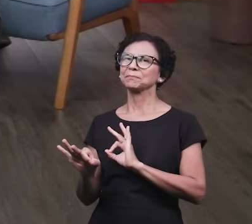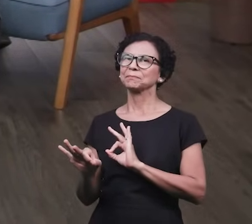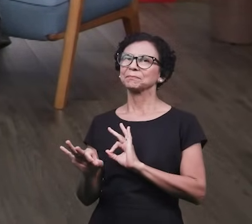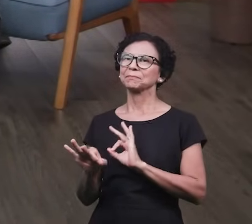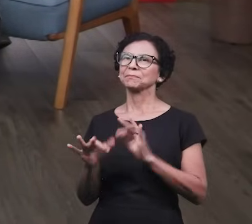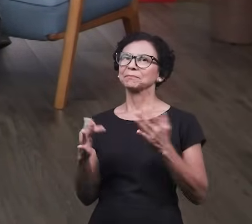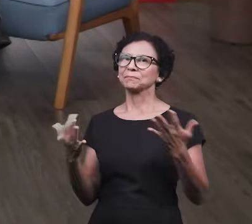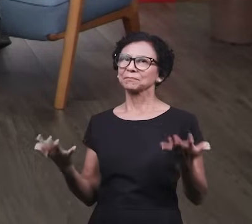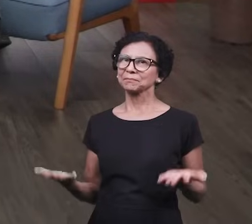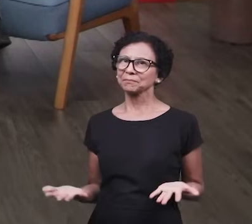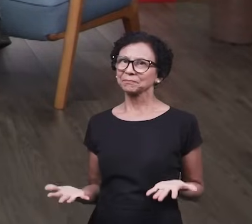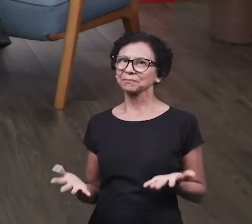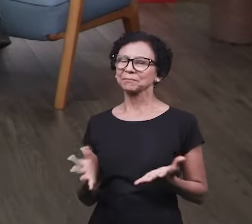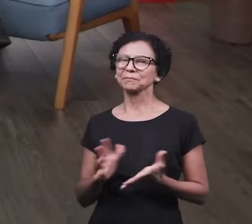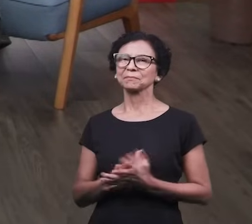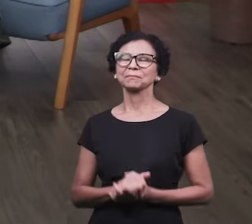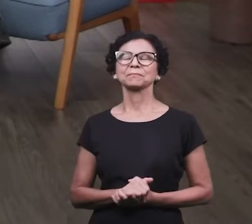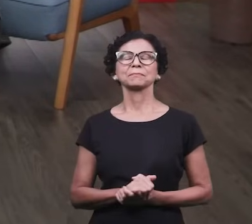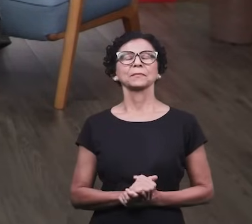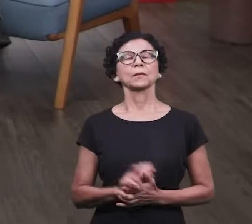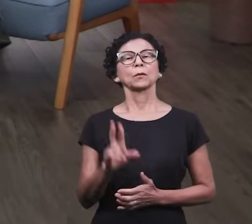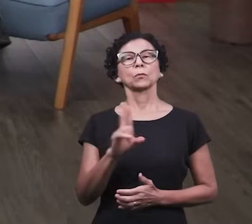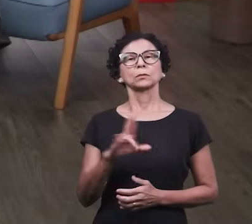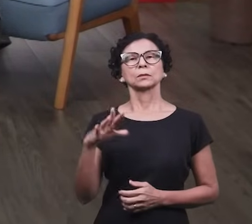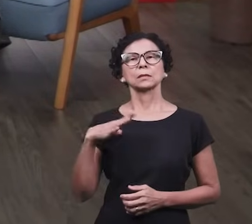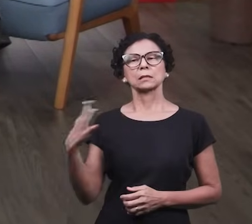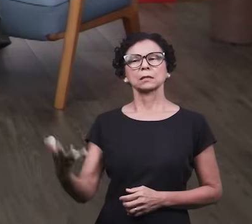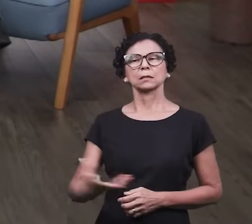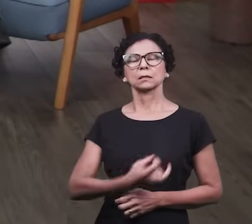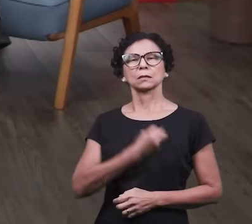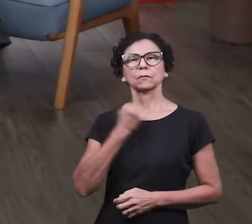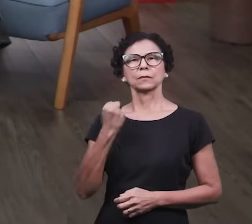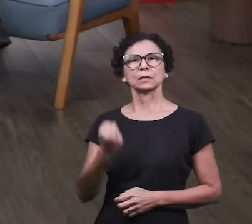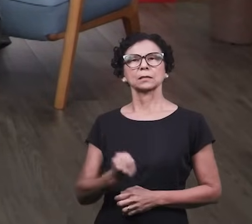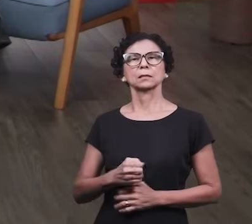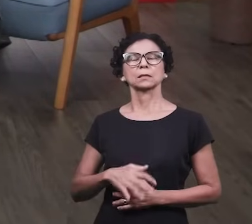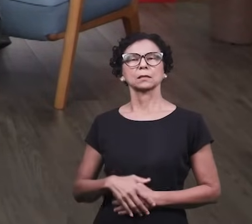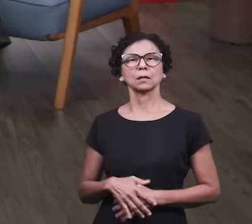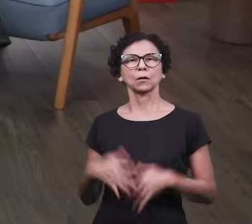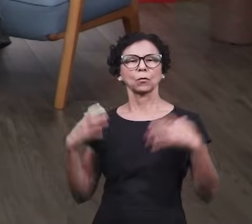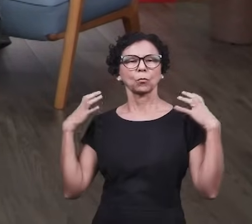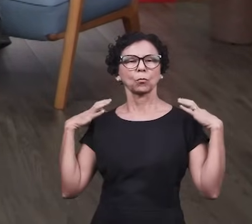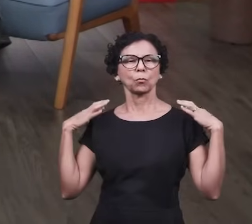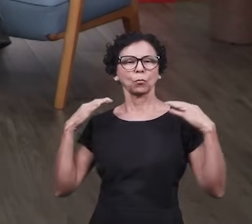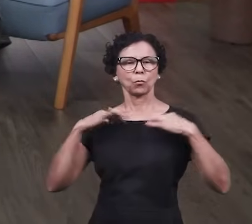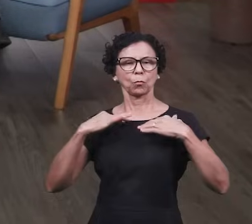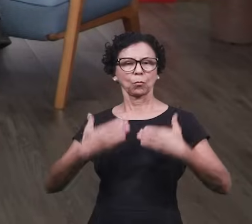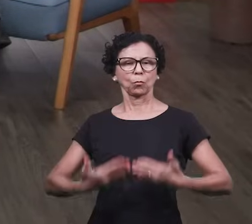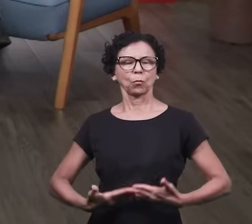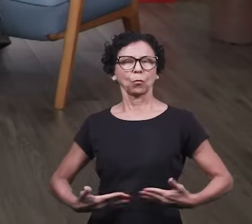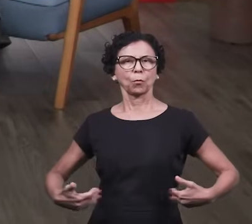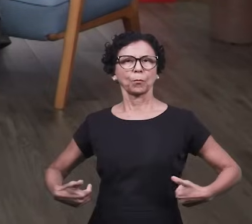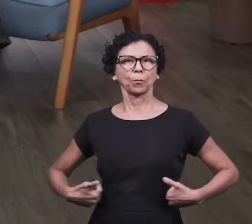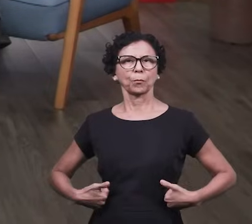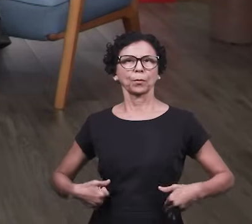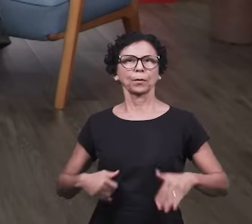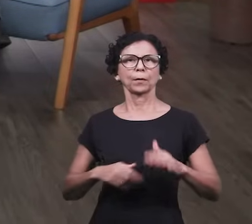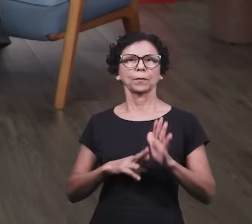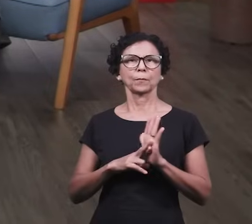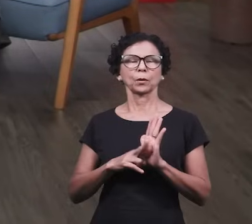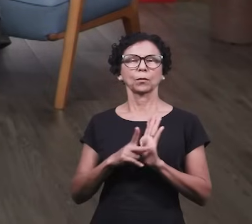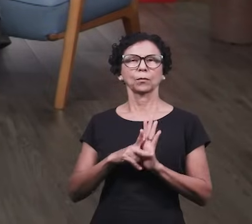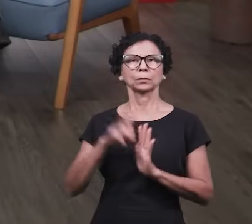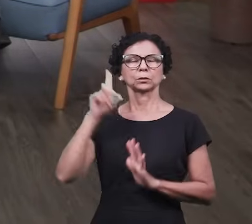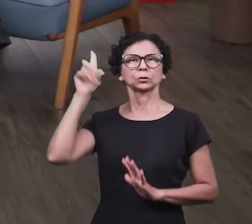está vestida com as vestes de salvação, com a armadura de Deus. O rei está